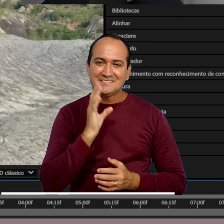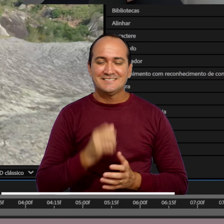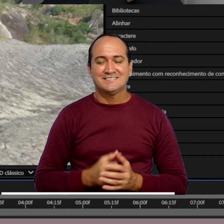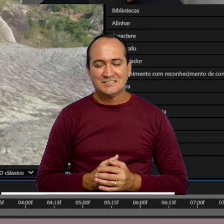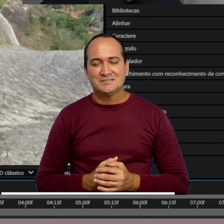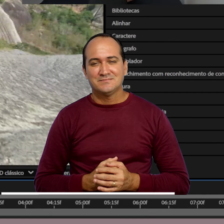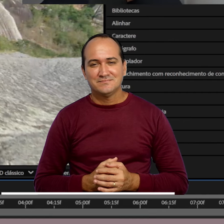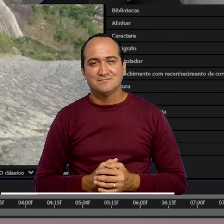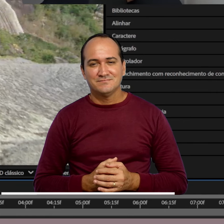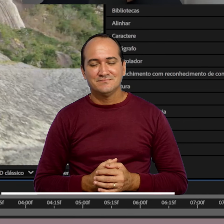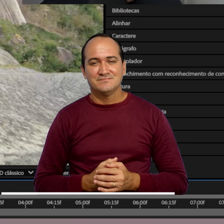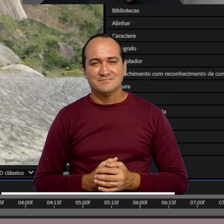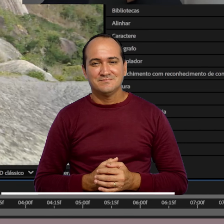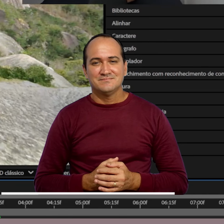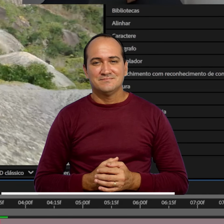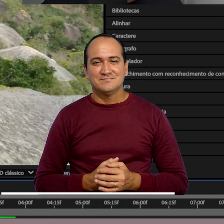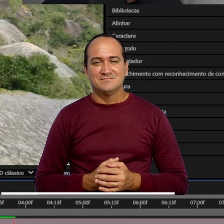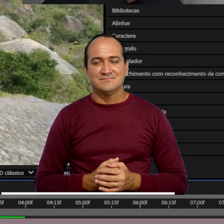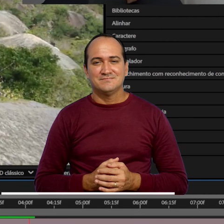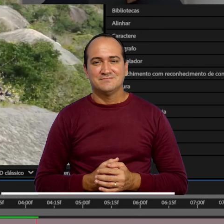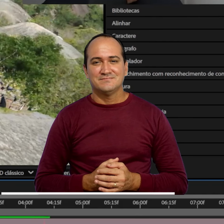Olha que legal.